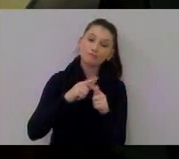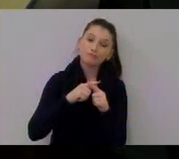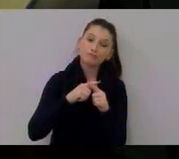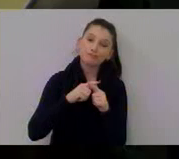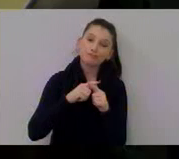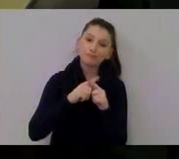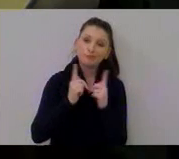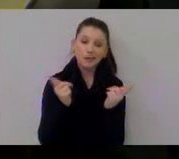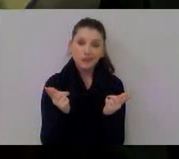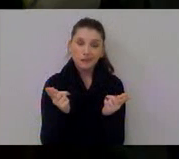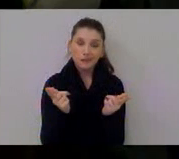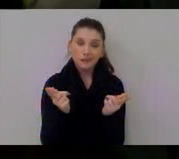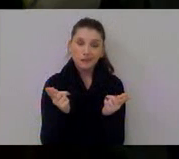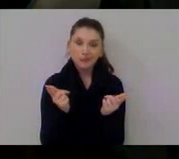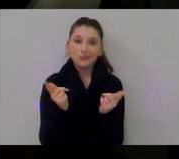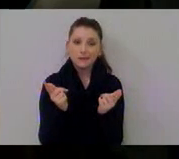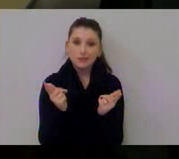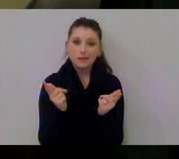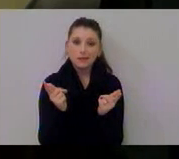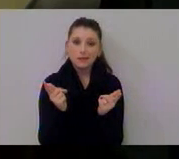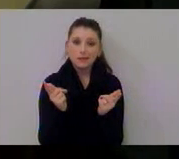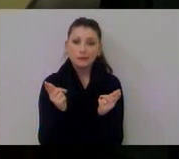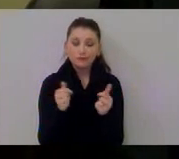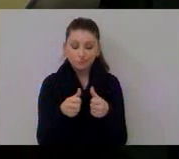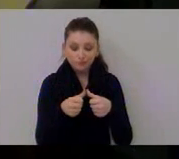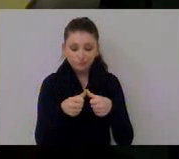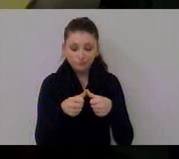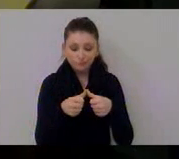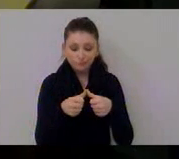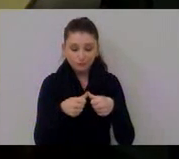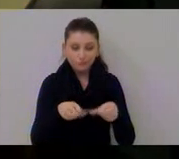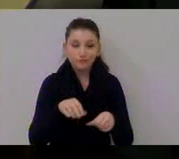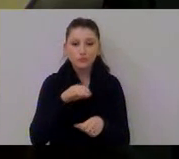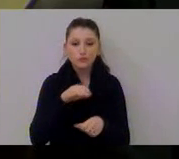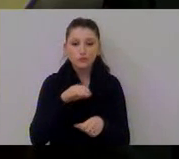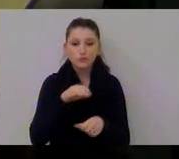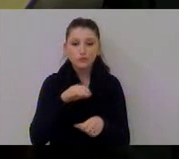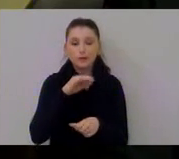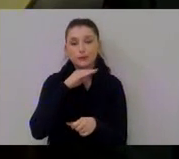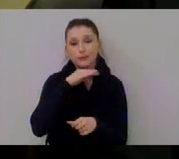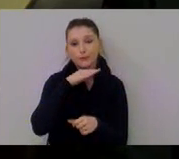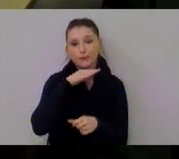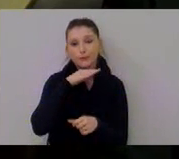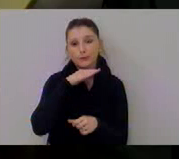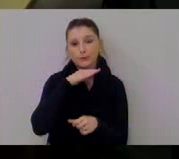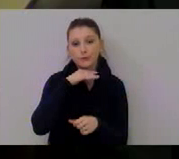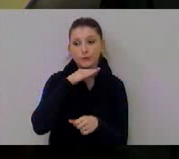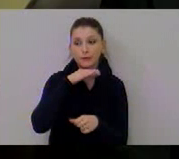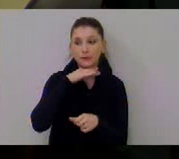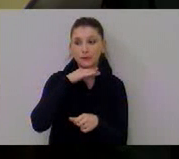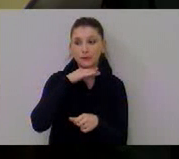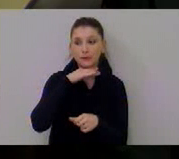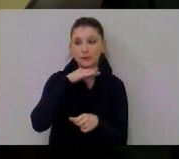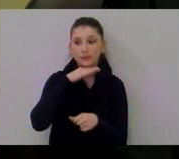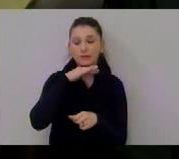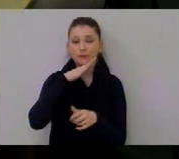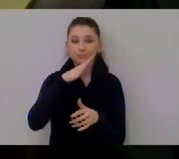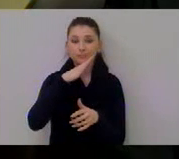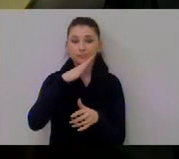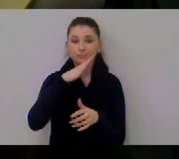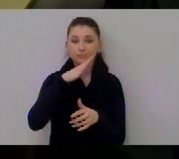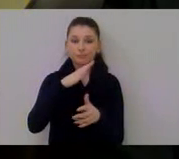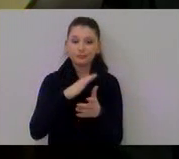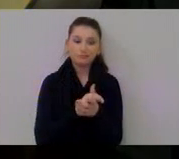dessa região. E que nem sequer fomos questionados